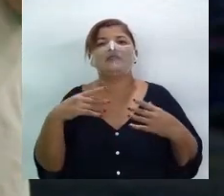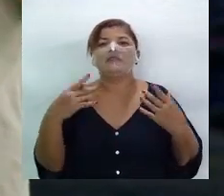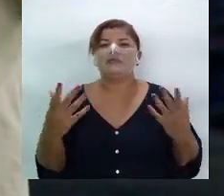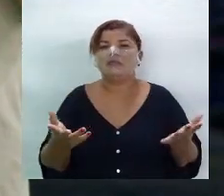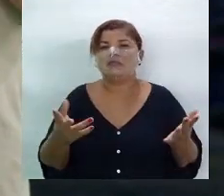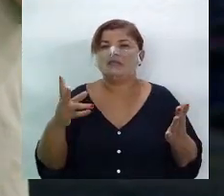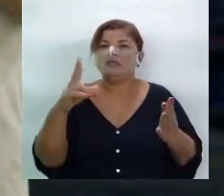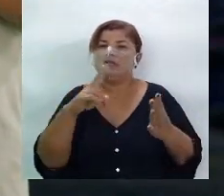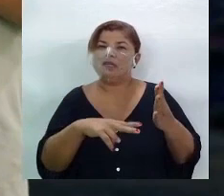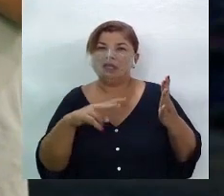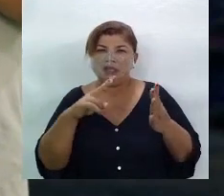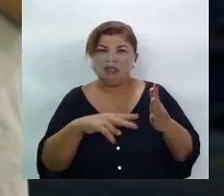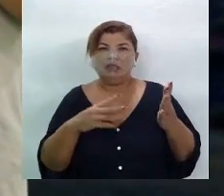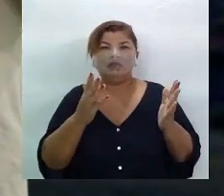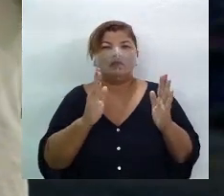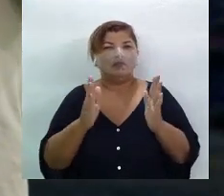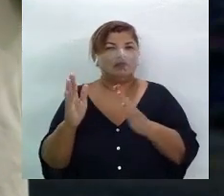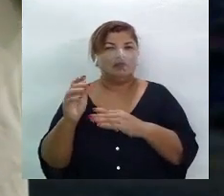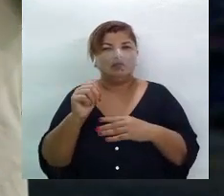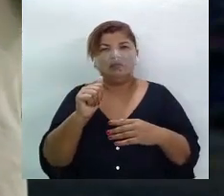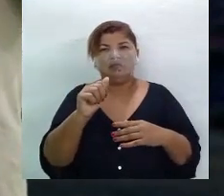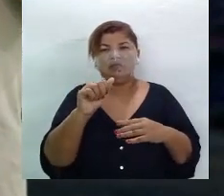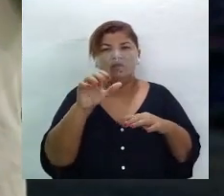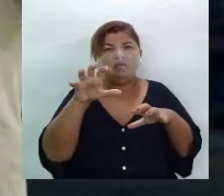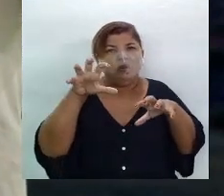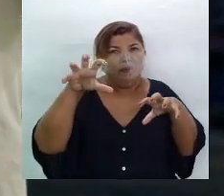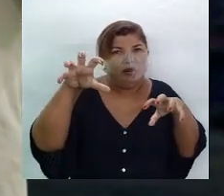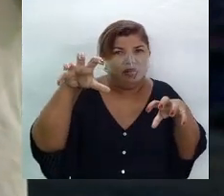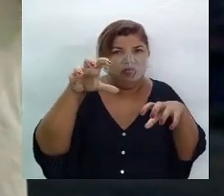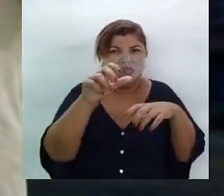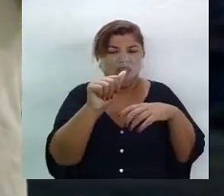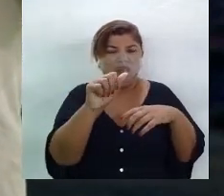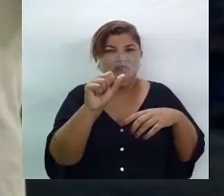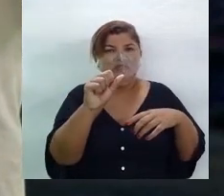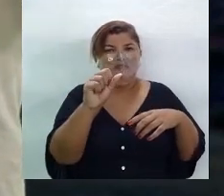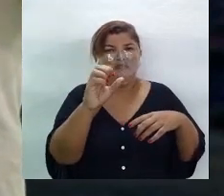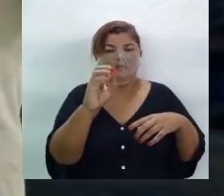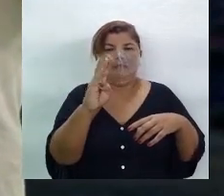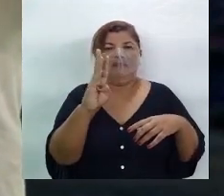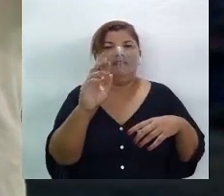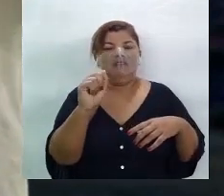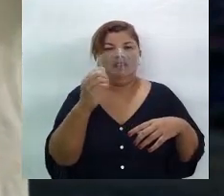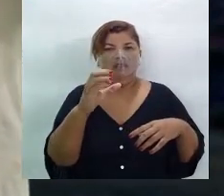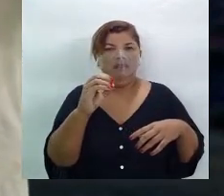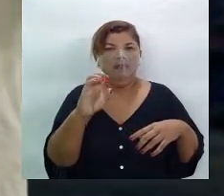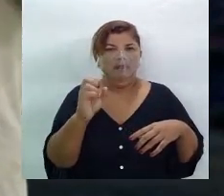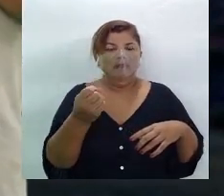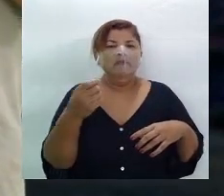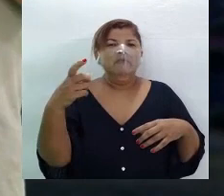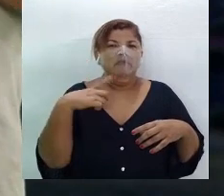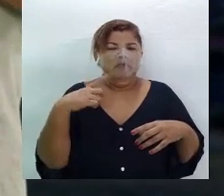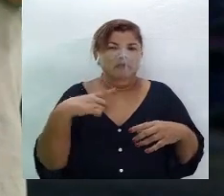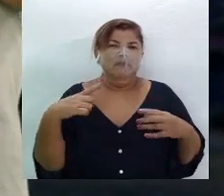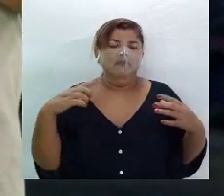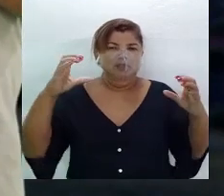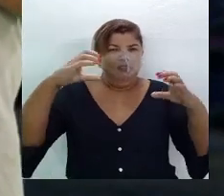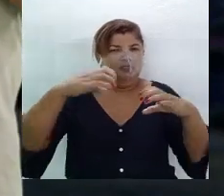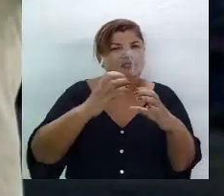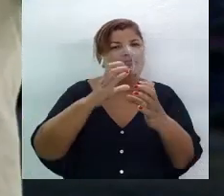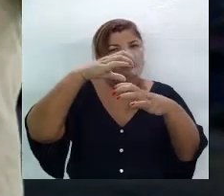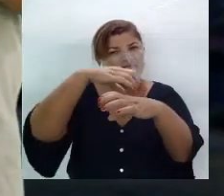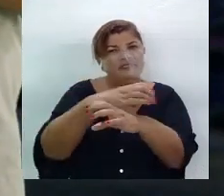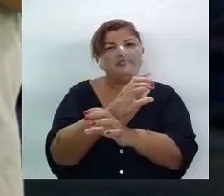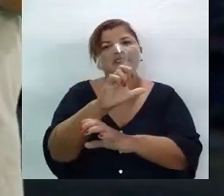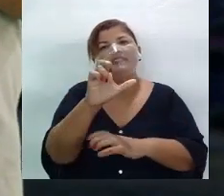gente lê a obra, Assombrações, a gente percebe que é uma história de muita miscigenação. Então, essas lendas que são contadas